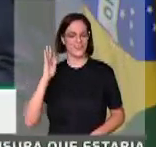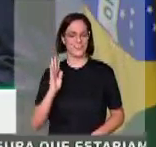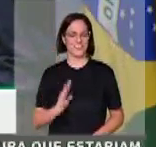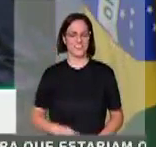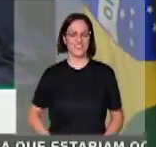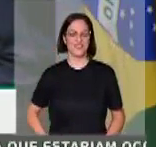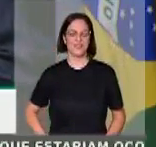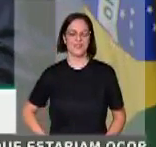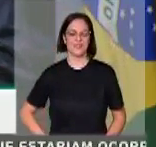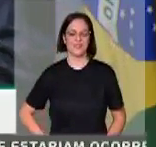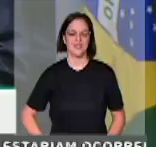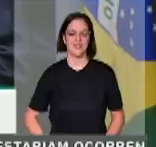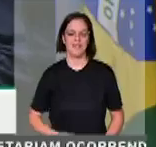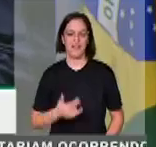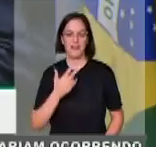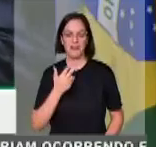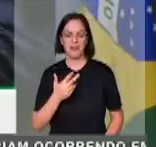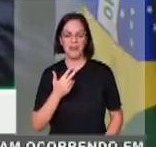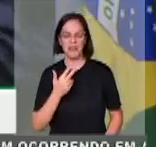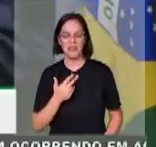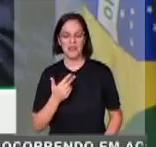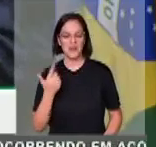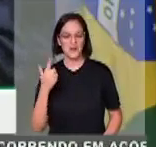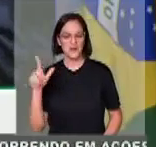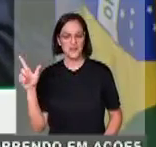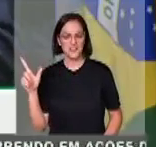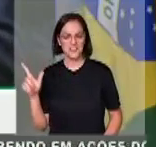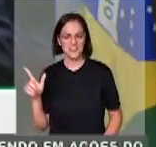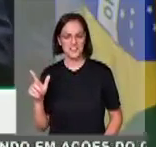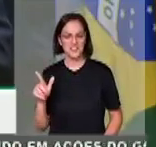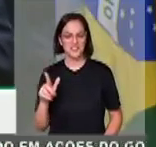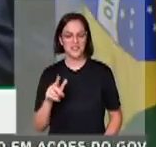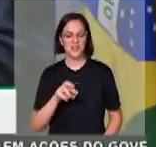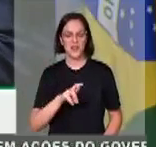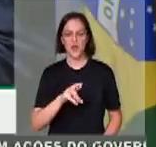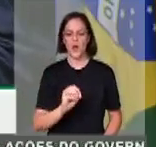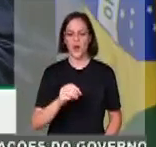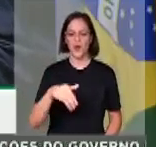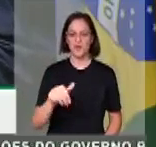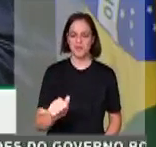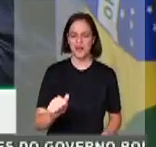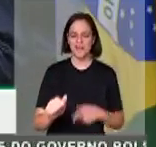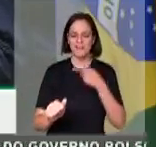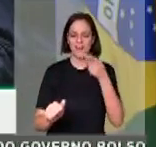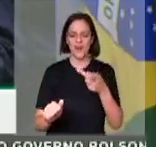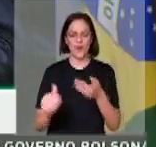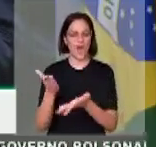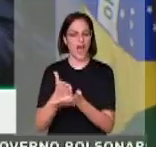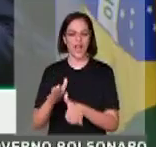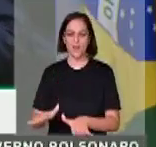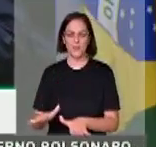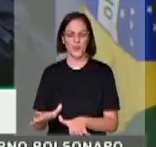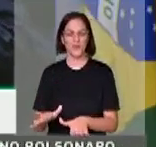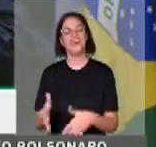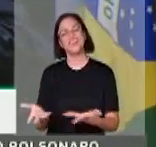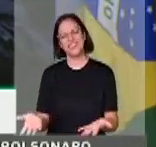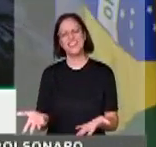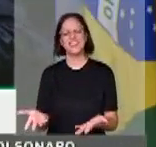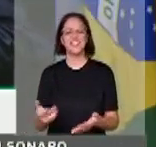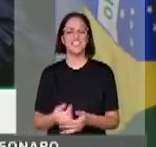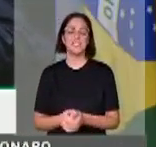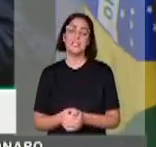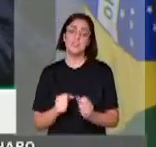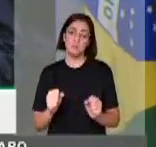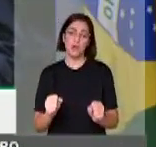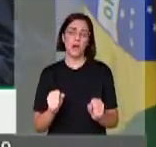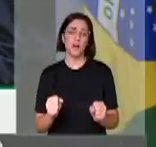Roma locuta, causa finita est. Roma falou, a causa está encerrada. Claro, você pode discordar das decisões da